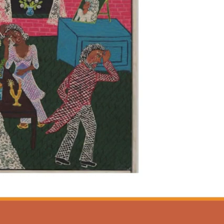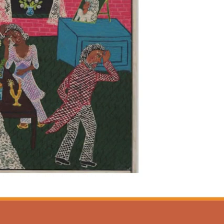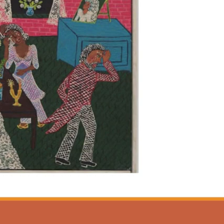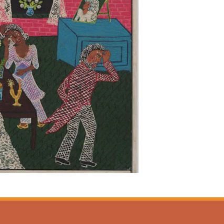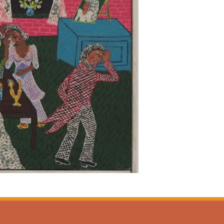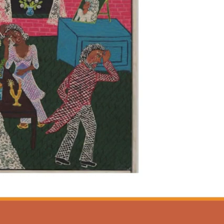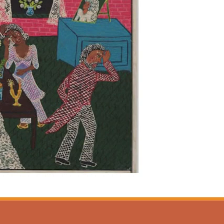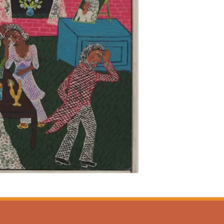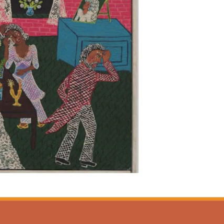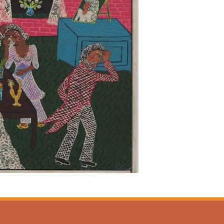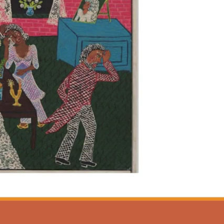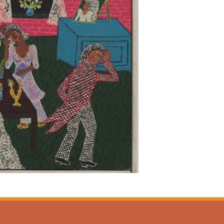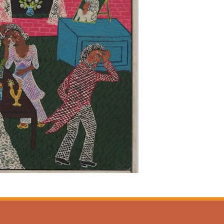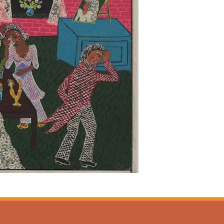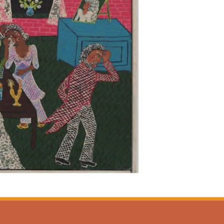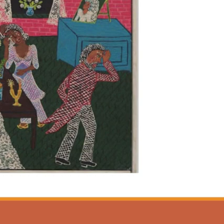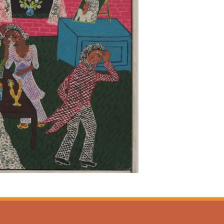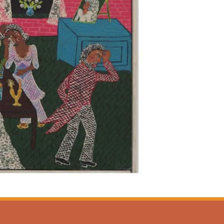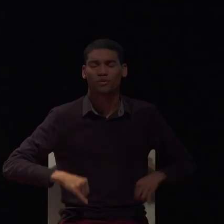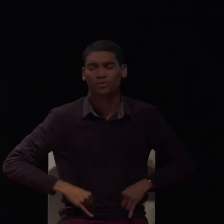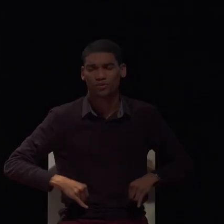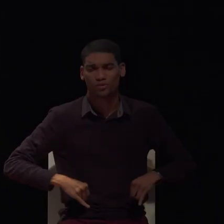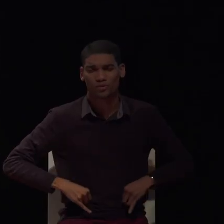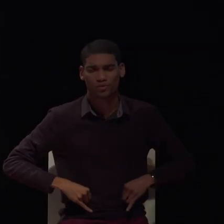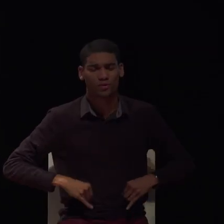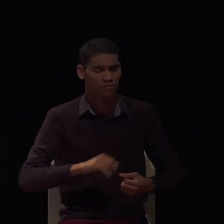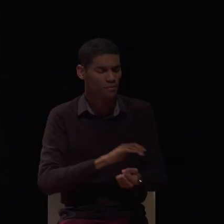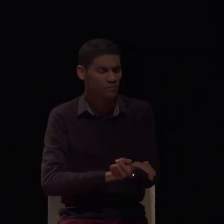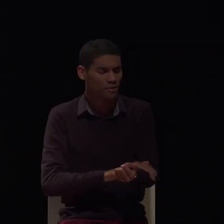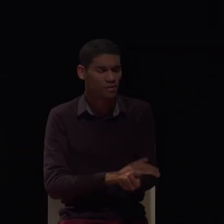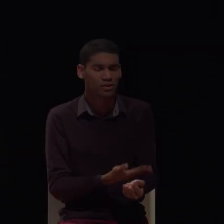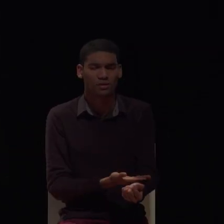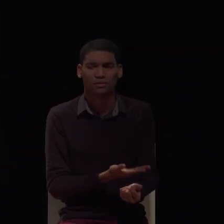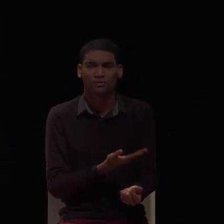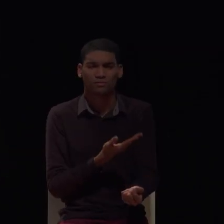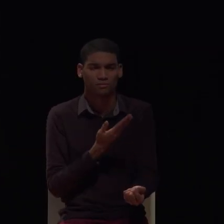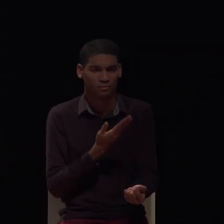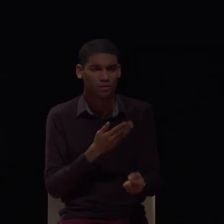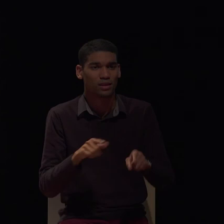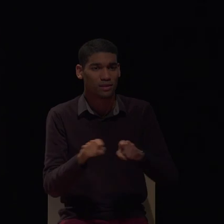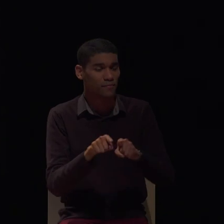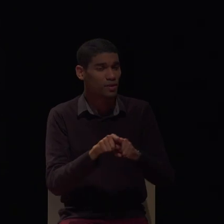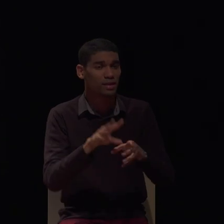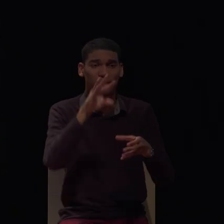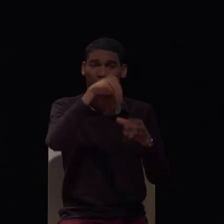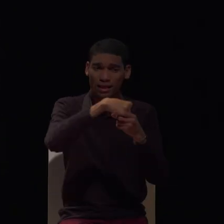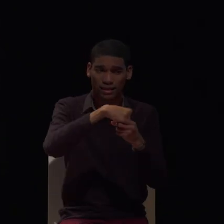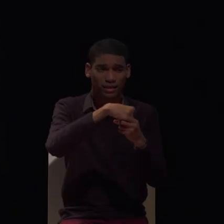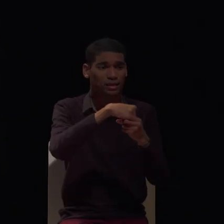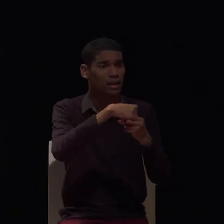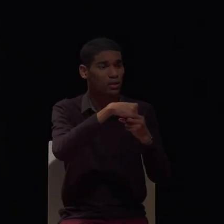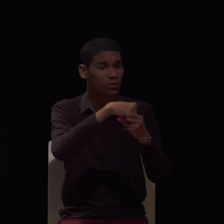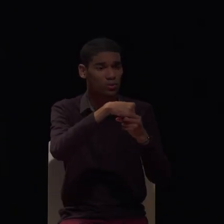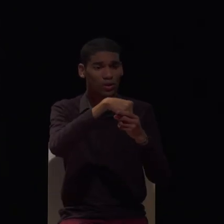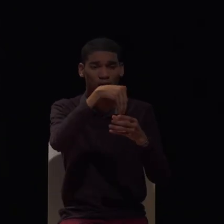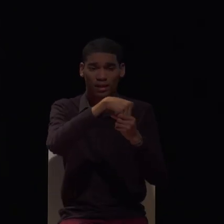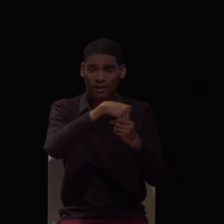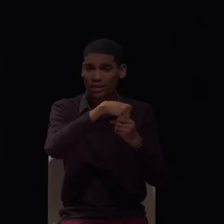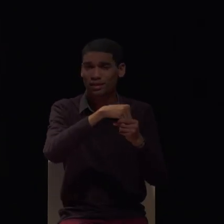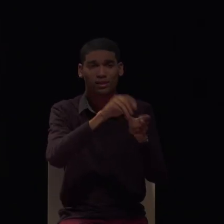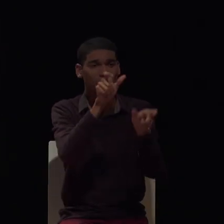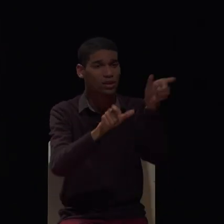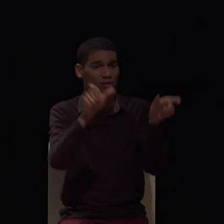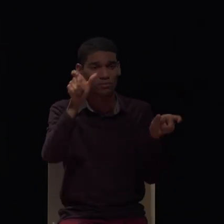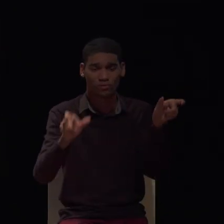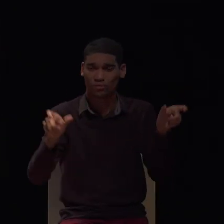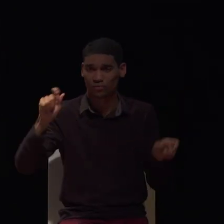diferentes sofremos de pressão alta e outras coisas que são inerentes ao ser humano africano então não